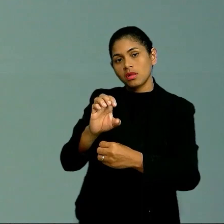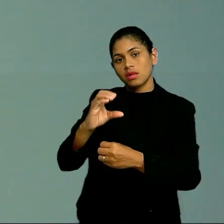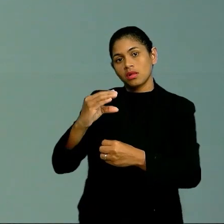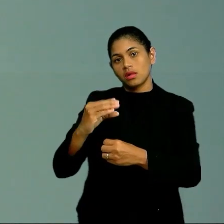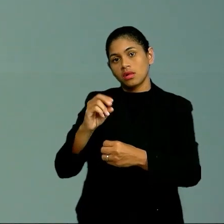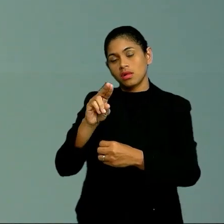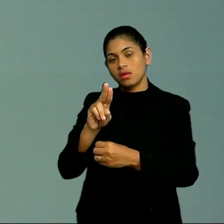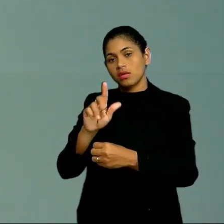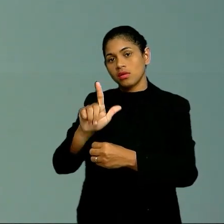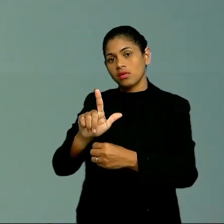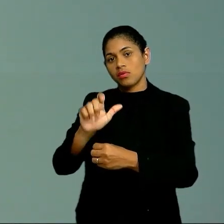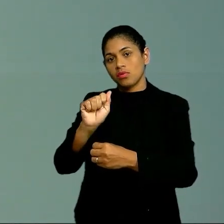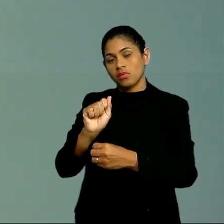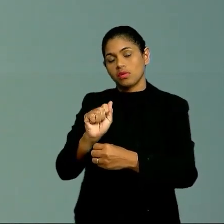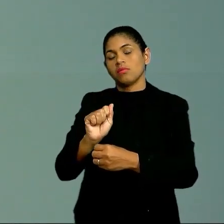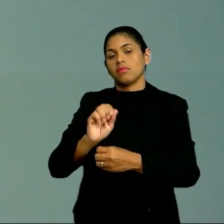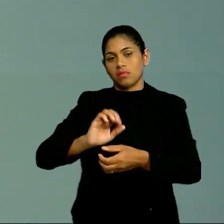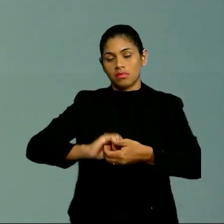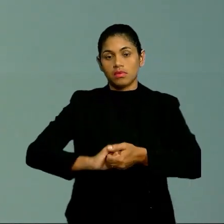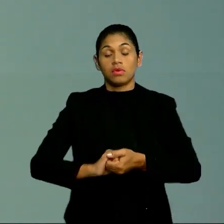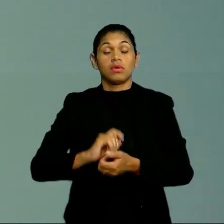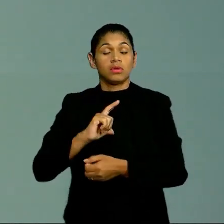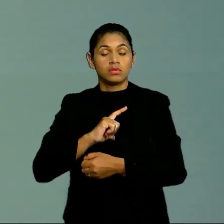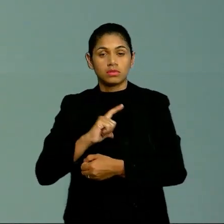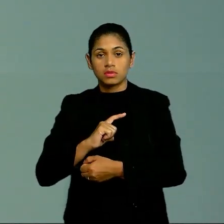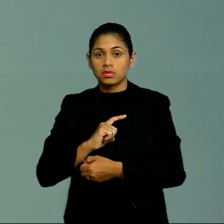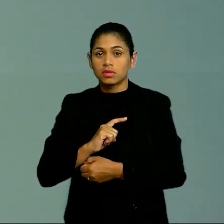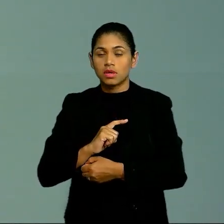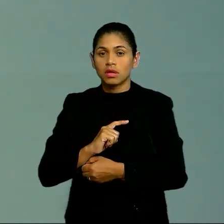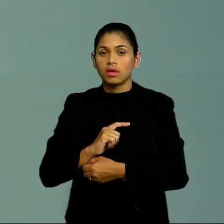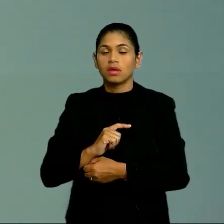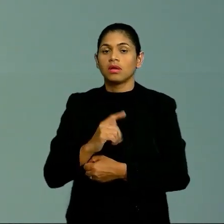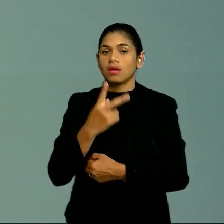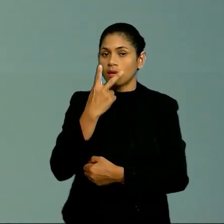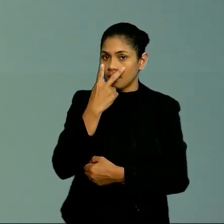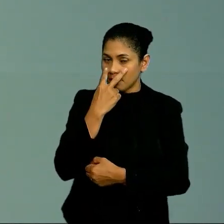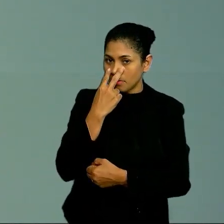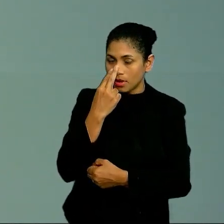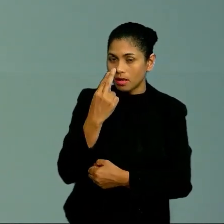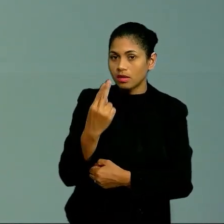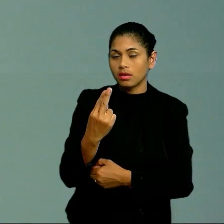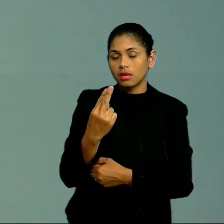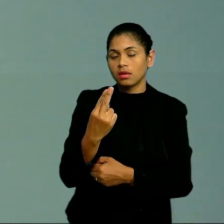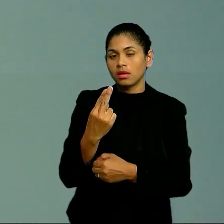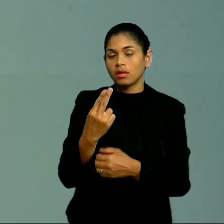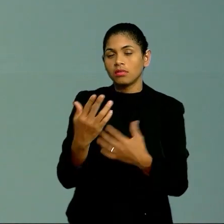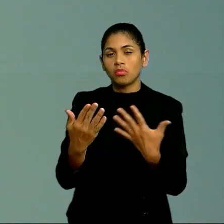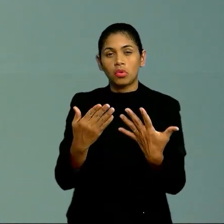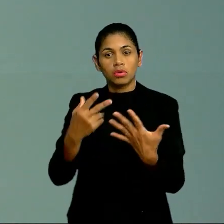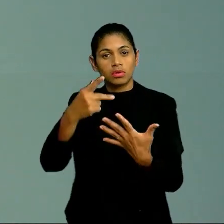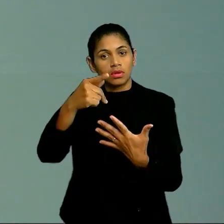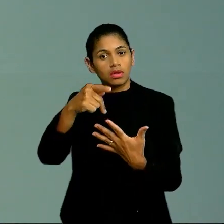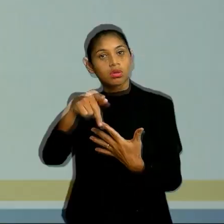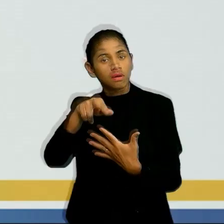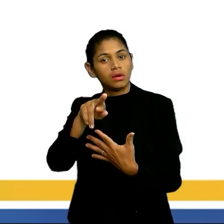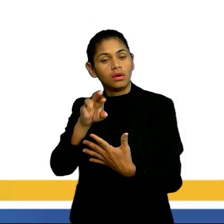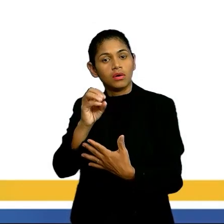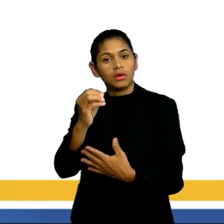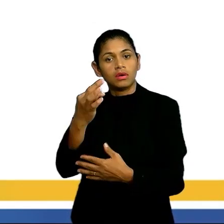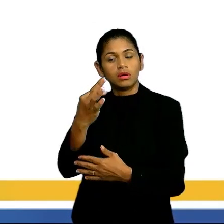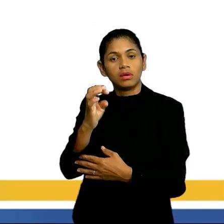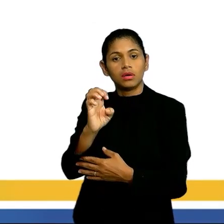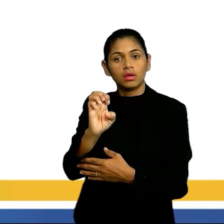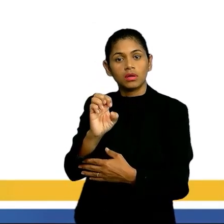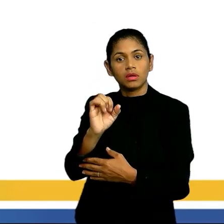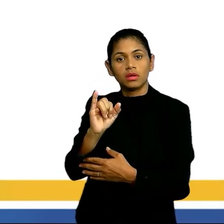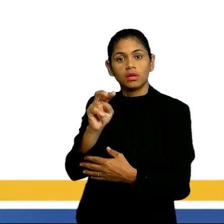algumas espécies, pessoal, elas têm umas semelhanças nas suas proteínas, né, nas suas evidências moleculares.